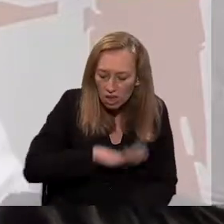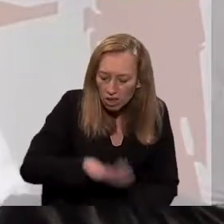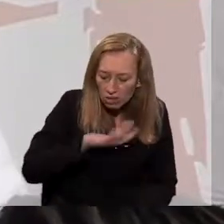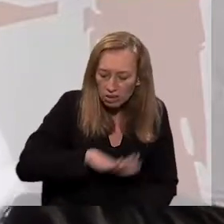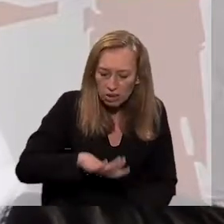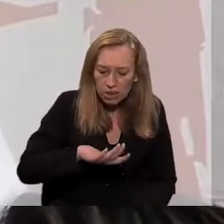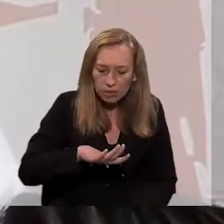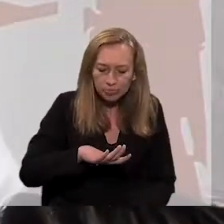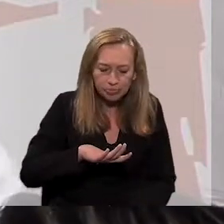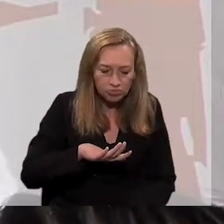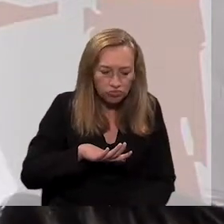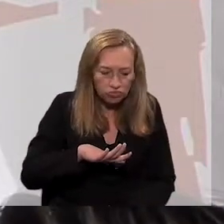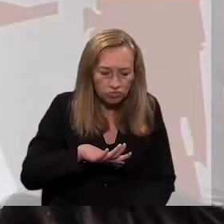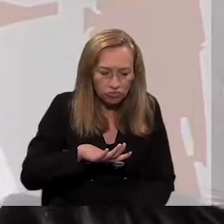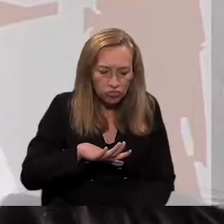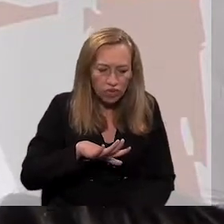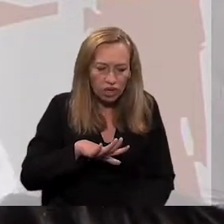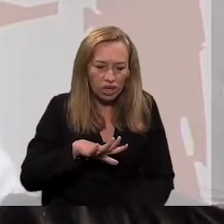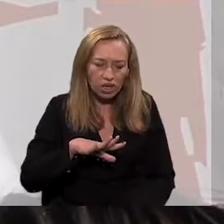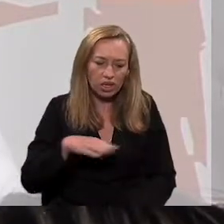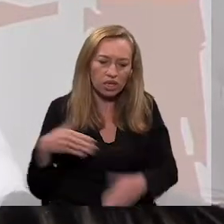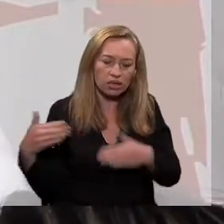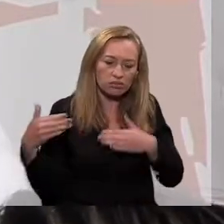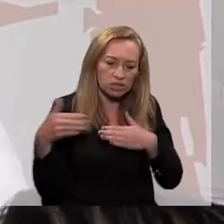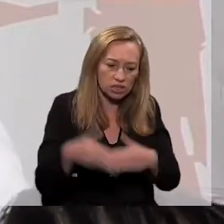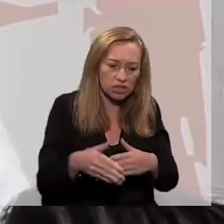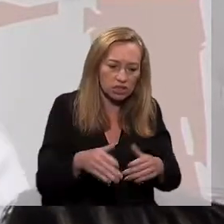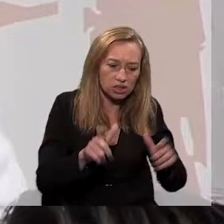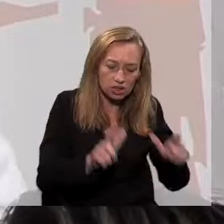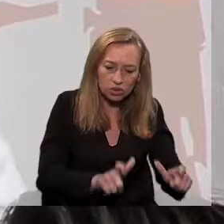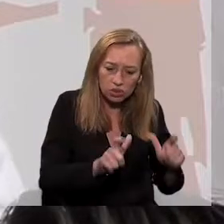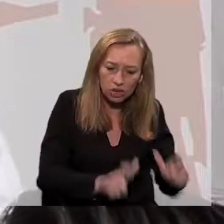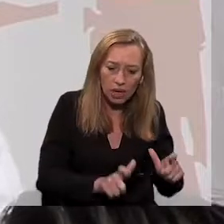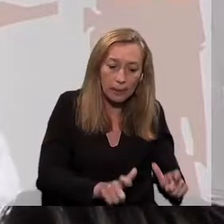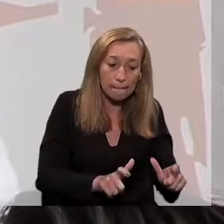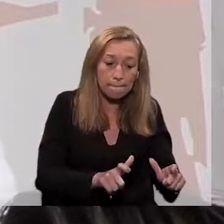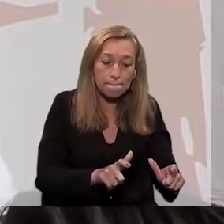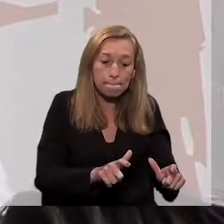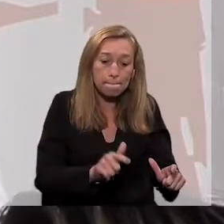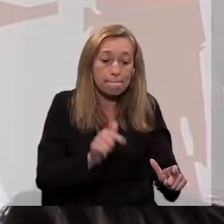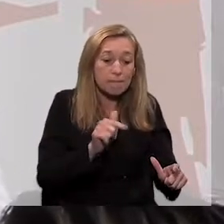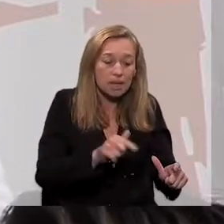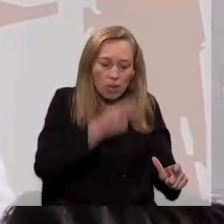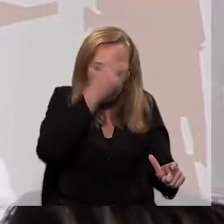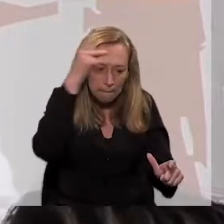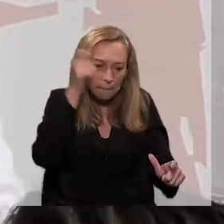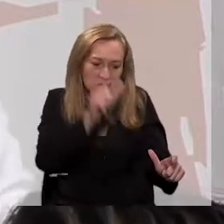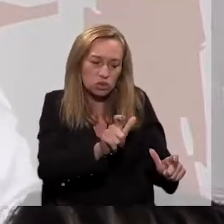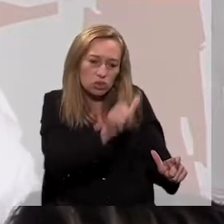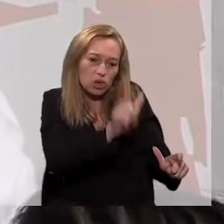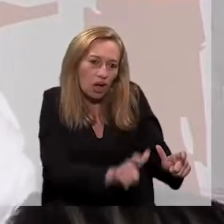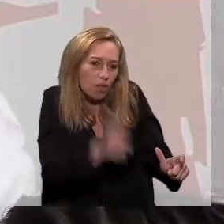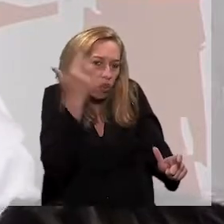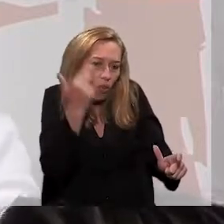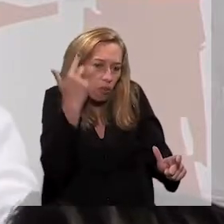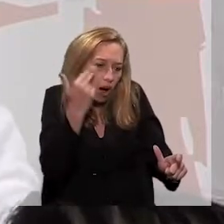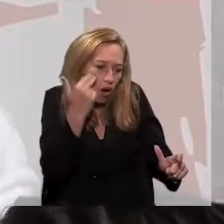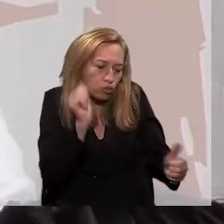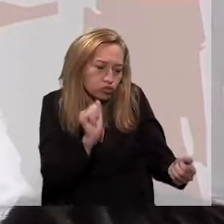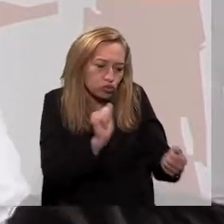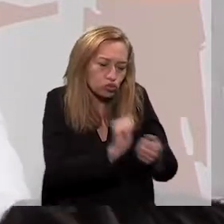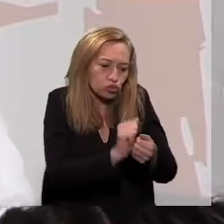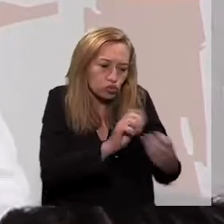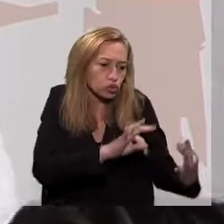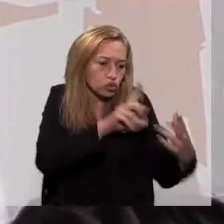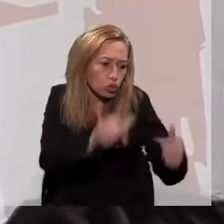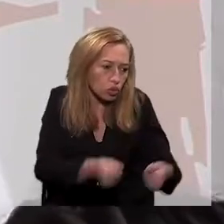criança entra nesse ambiente, ali ele se torna uma pessoa comum entre